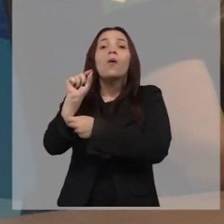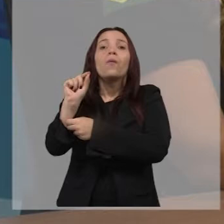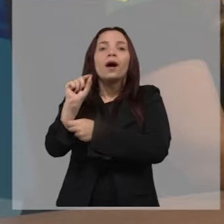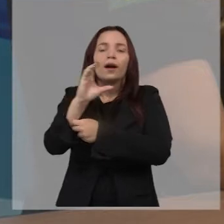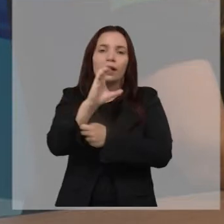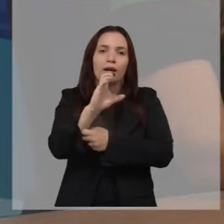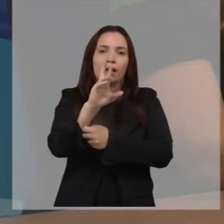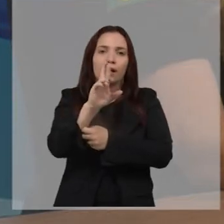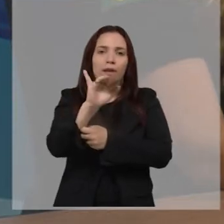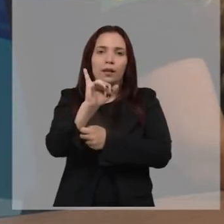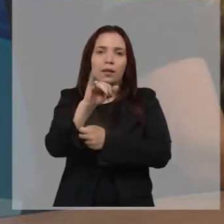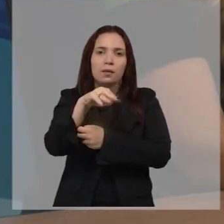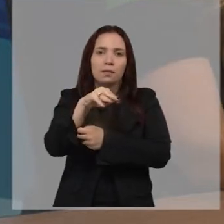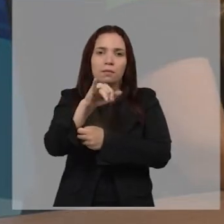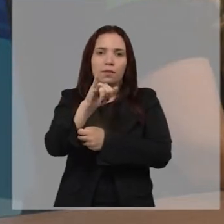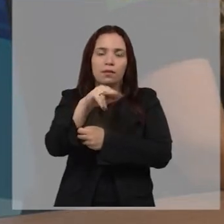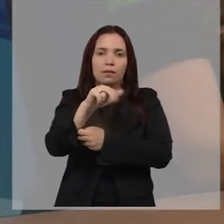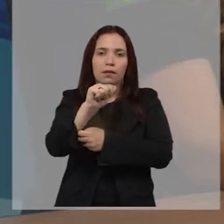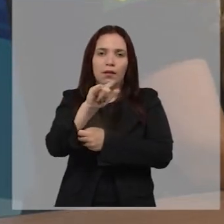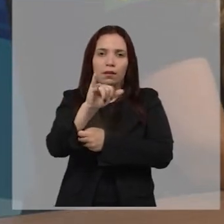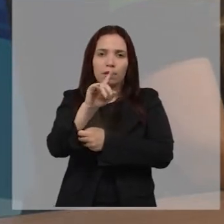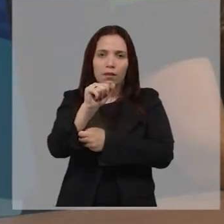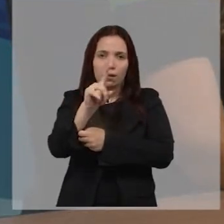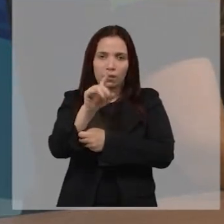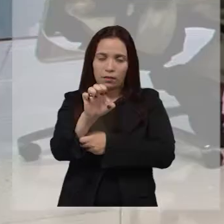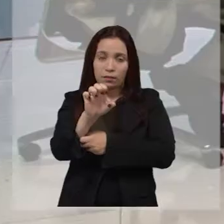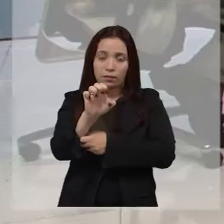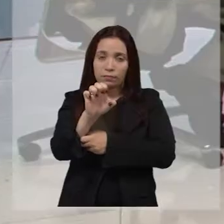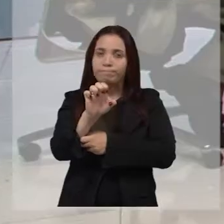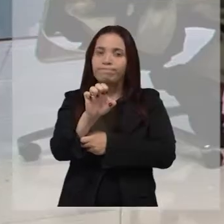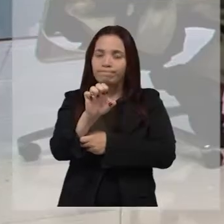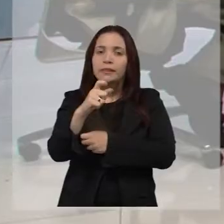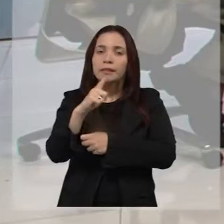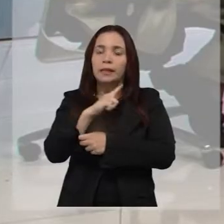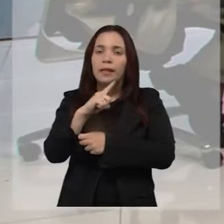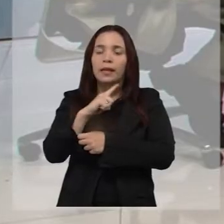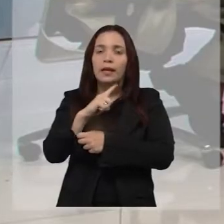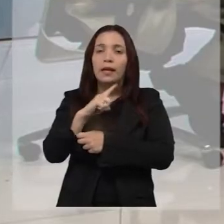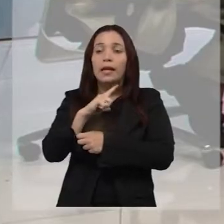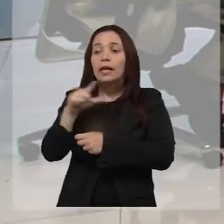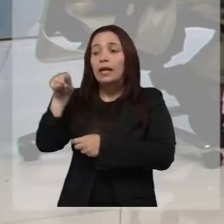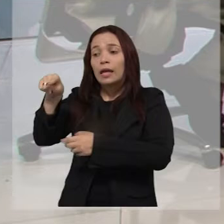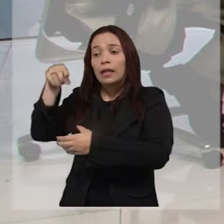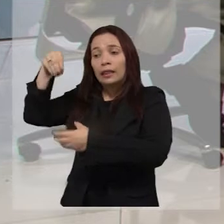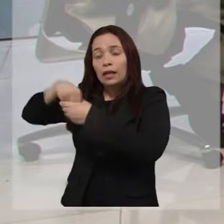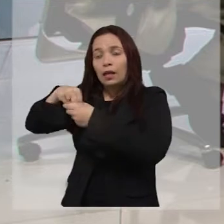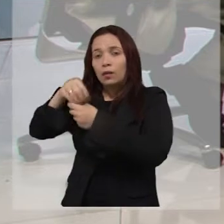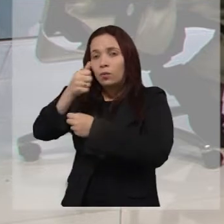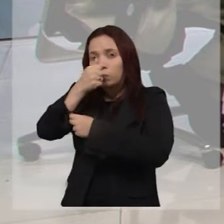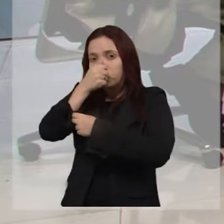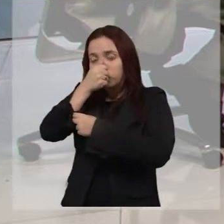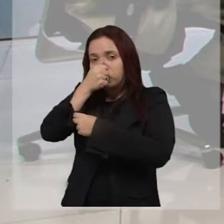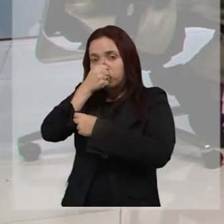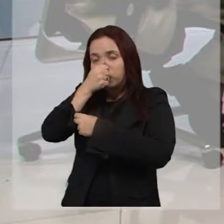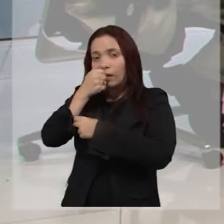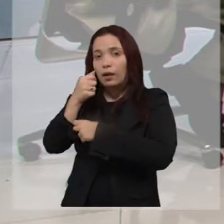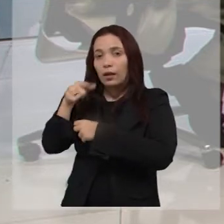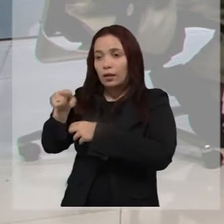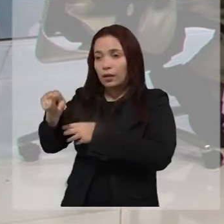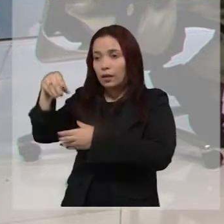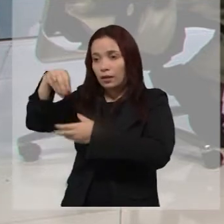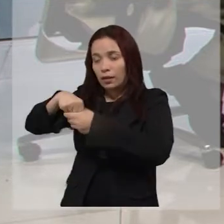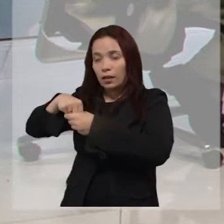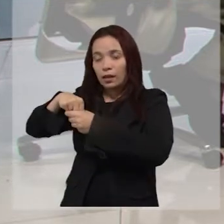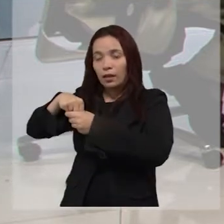criminalidade, né? Apesar de eu presídio lotado, eu acho que considero já superlotado, o combate ao crime dentro do